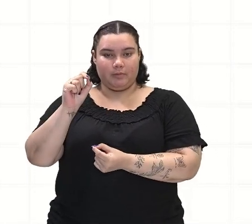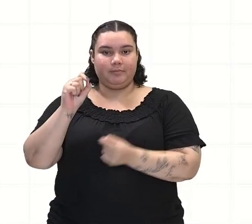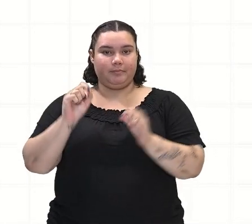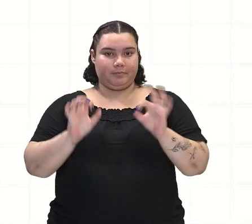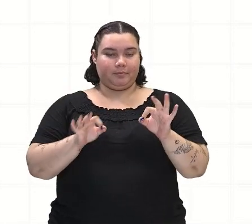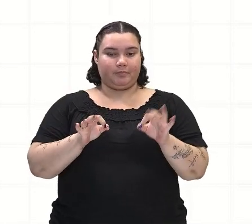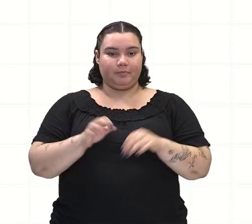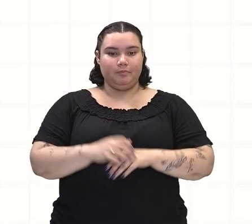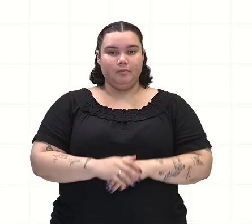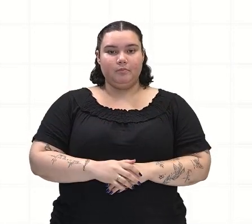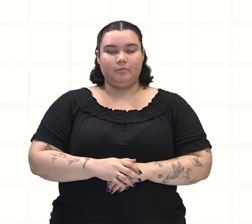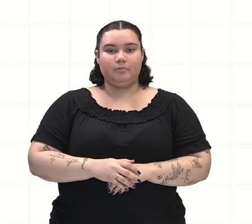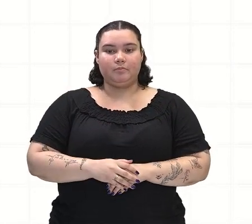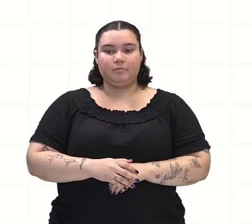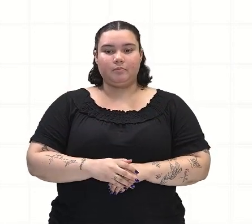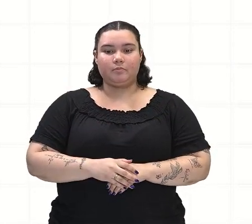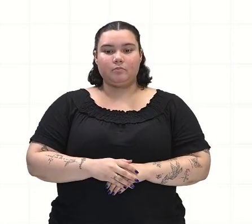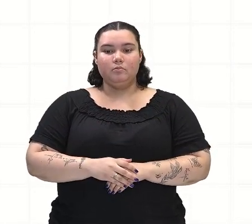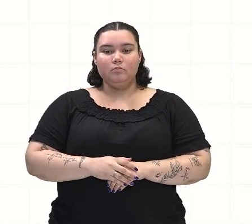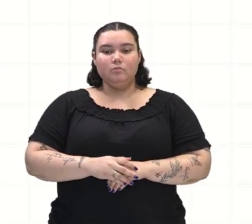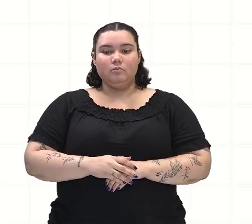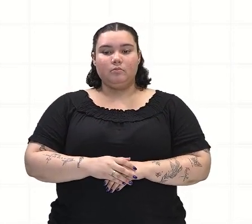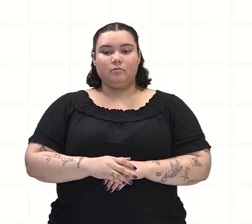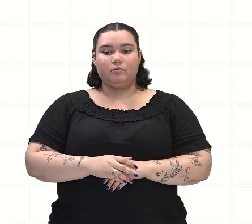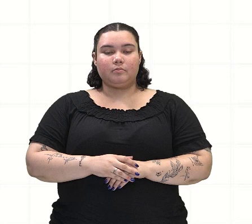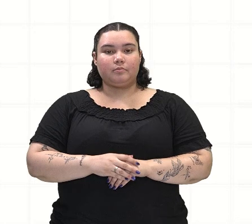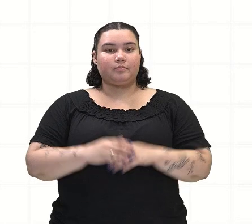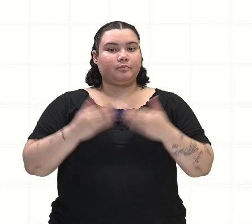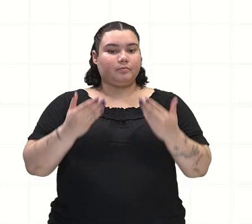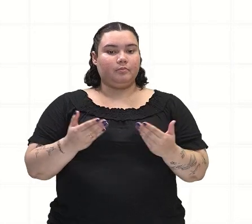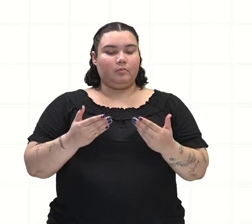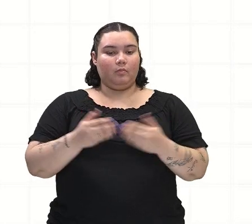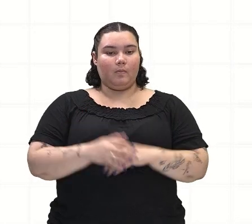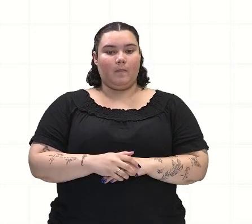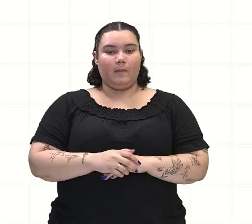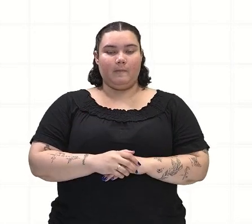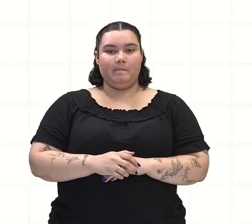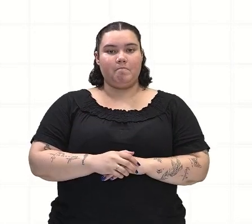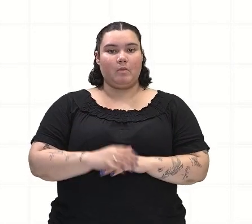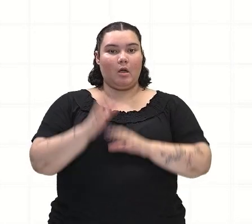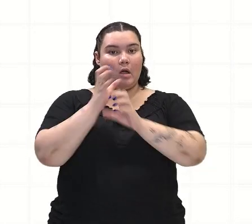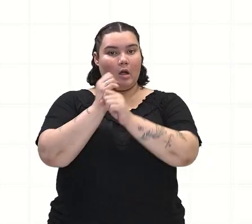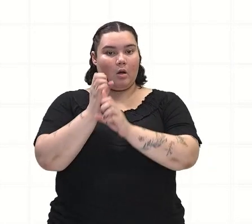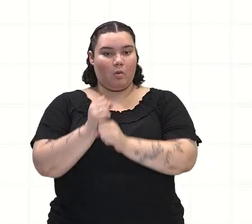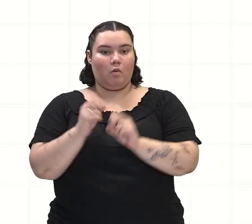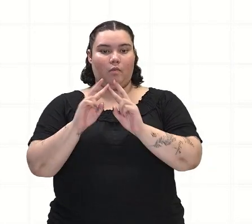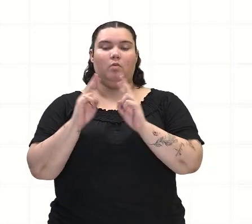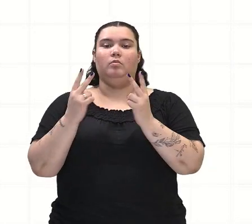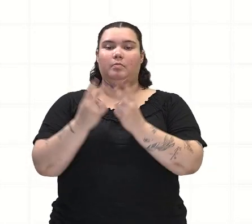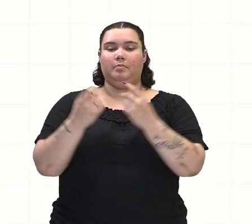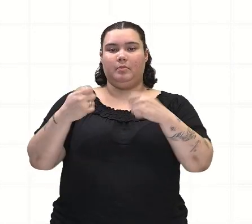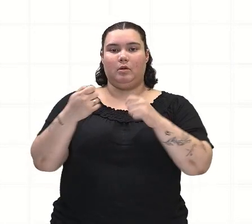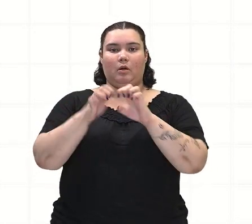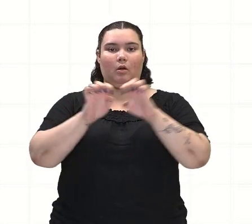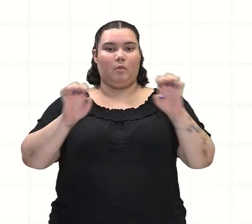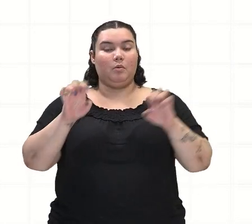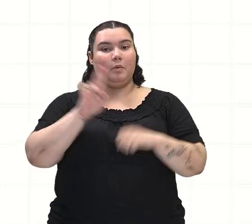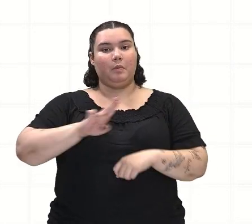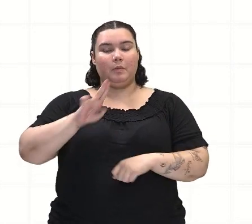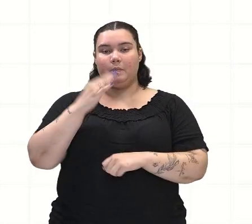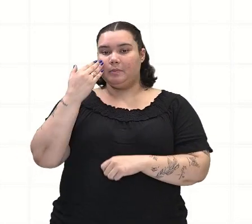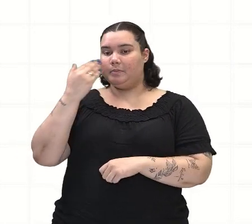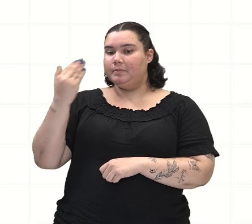aí um círculo. No cilindro, então, para calcular o volume, precisamos utilizar